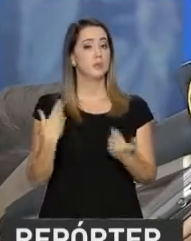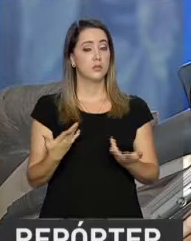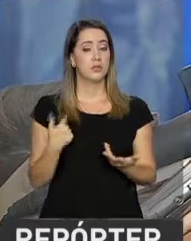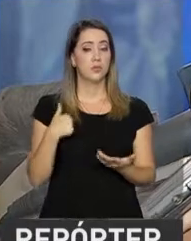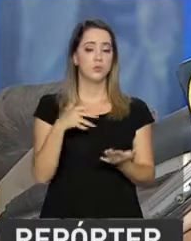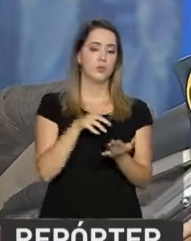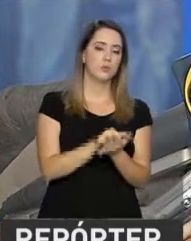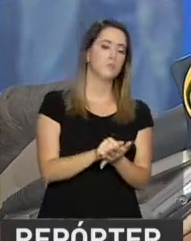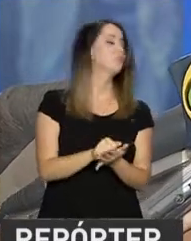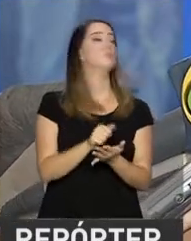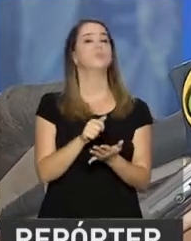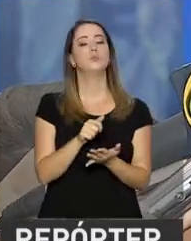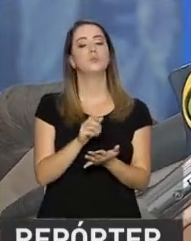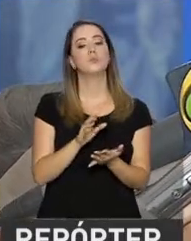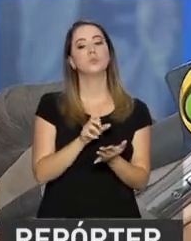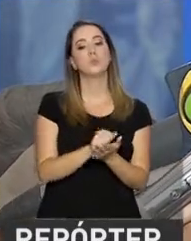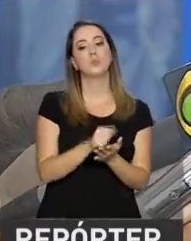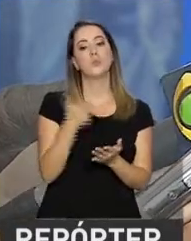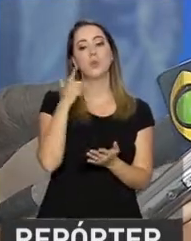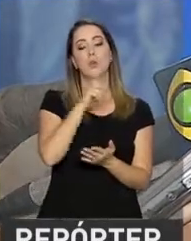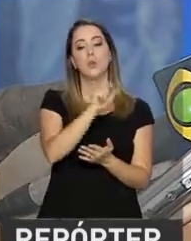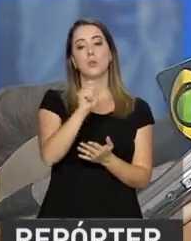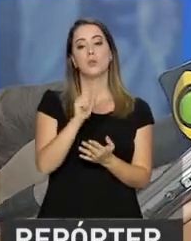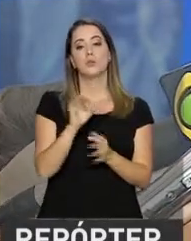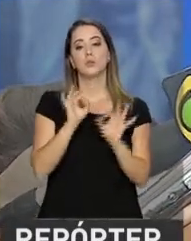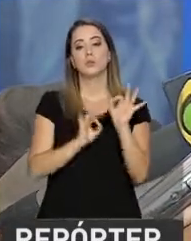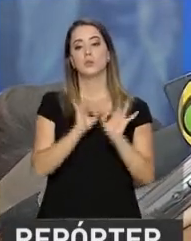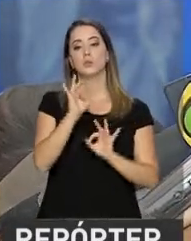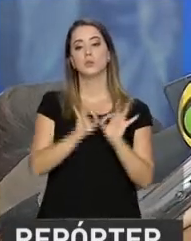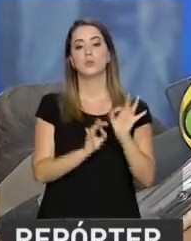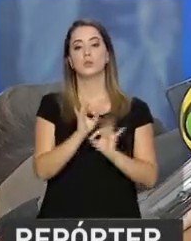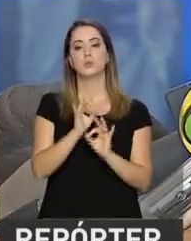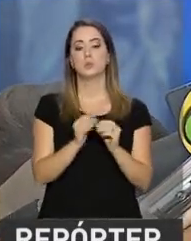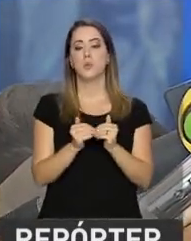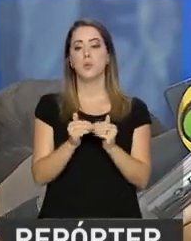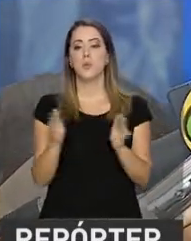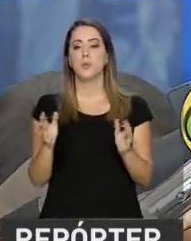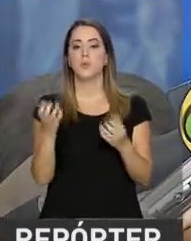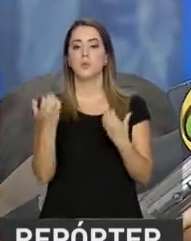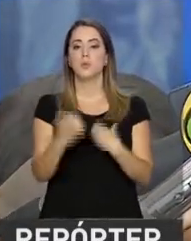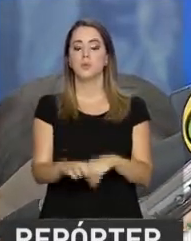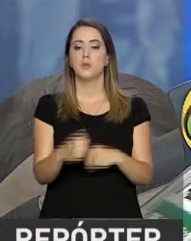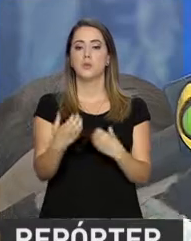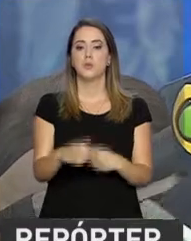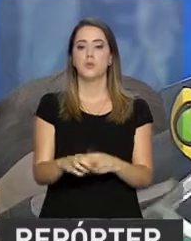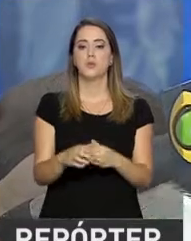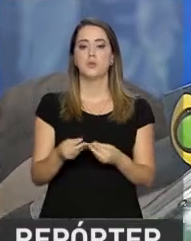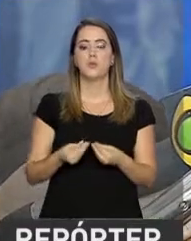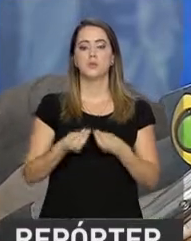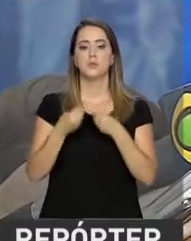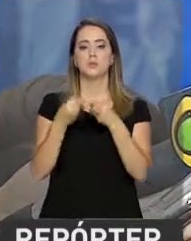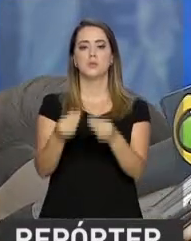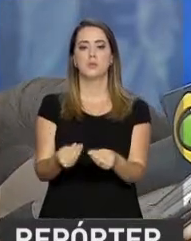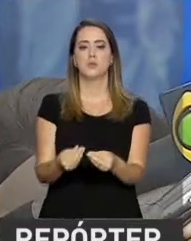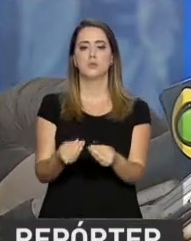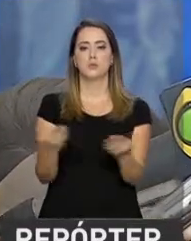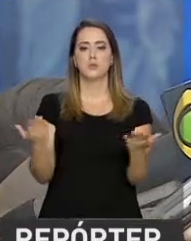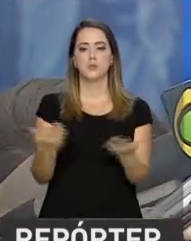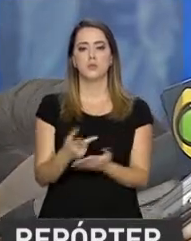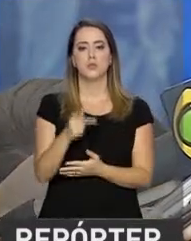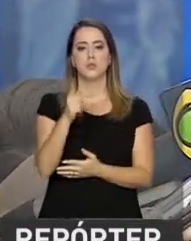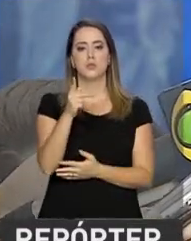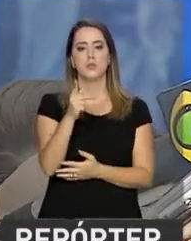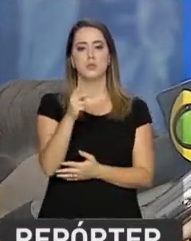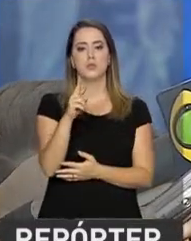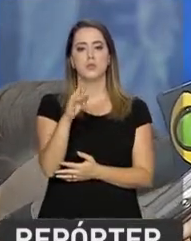que eu assumi é conseguimos com planejamento abrir um concurso e vamos trazer para os quadros da polícia